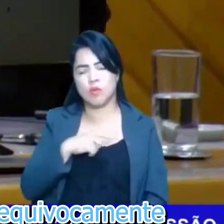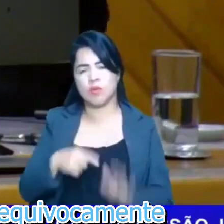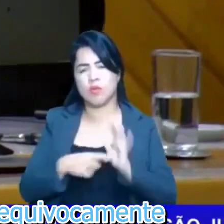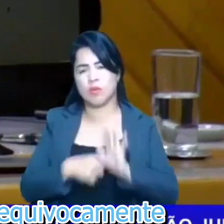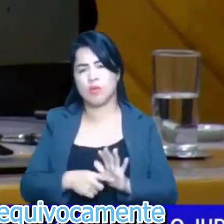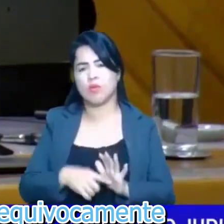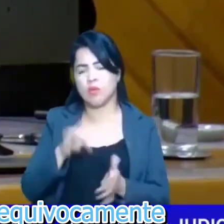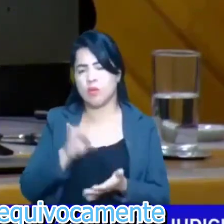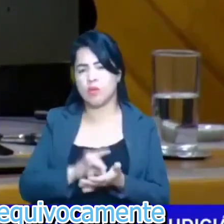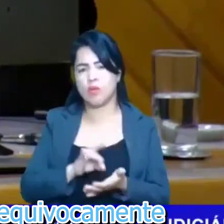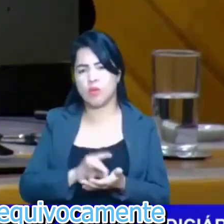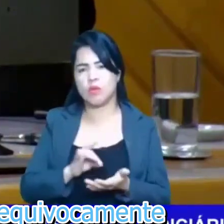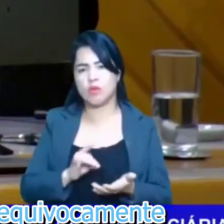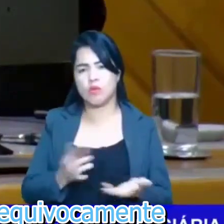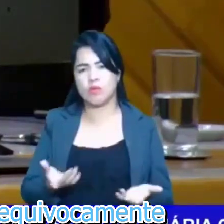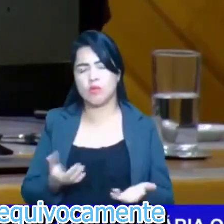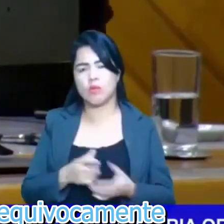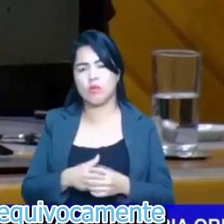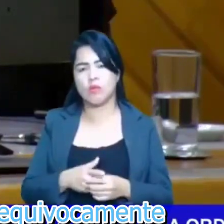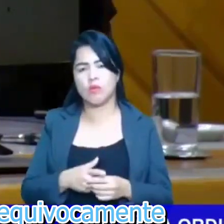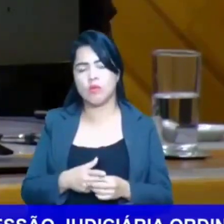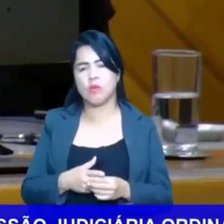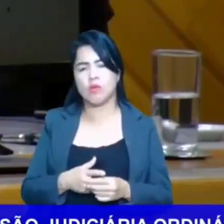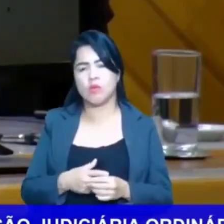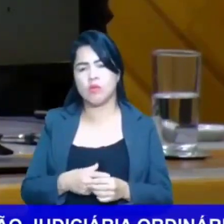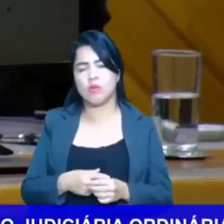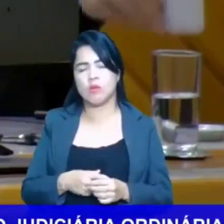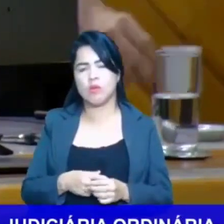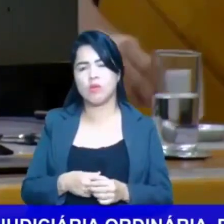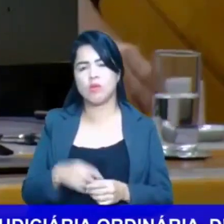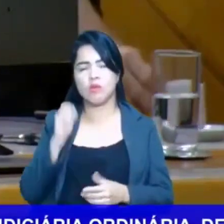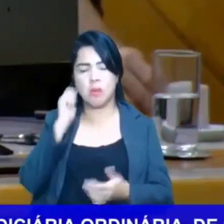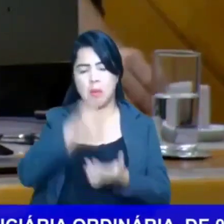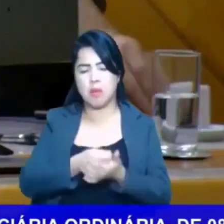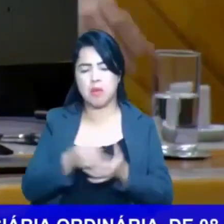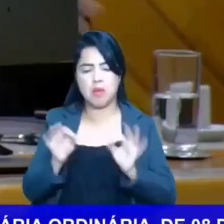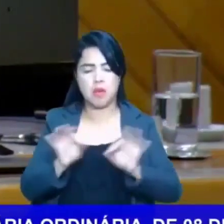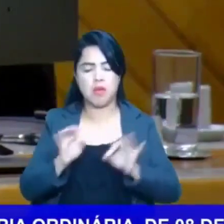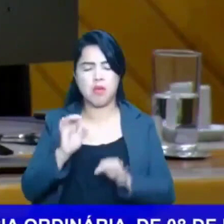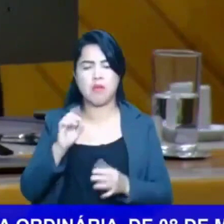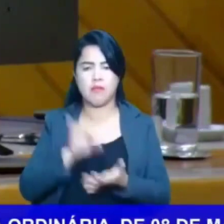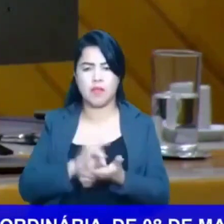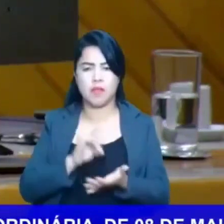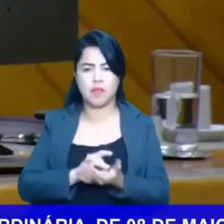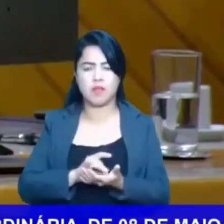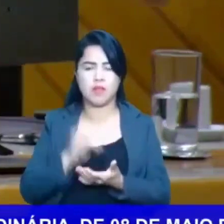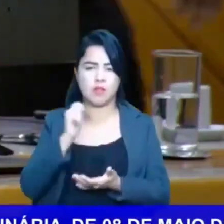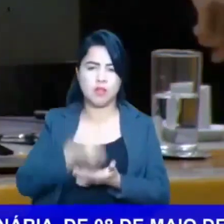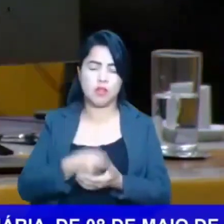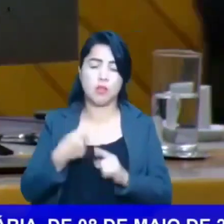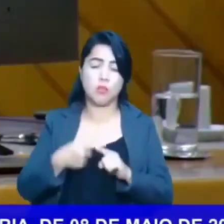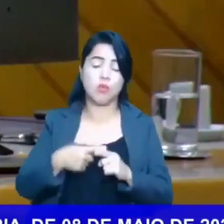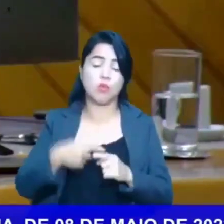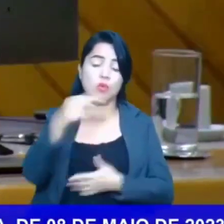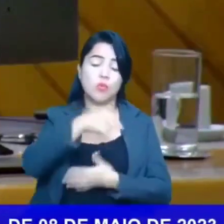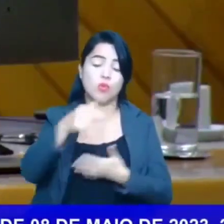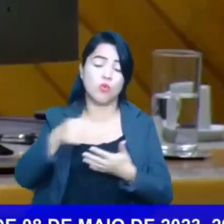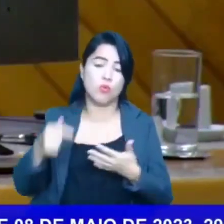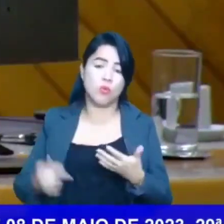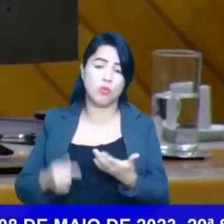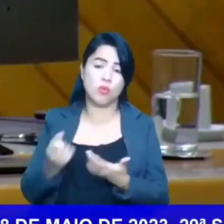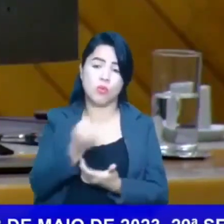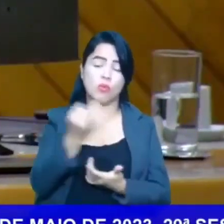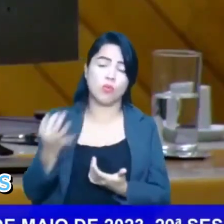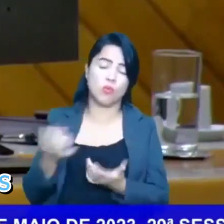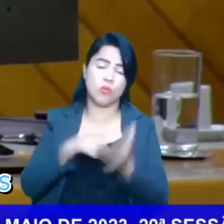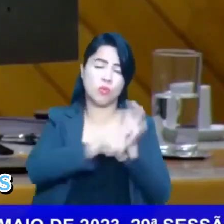revelam inequivocamente a desproporcionalidade do pagamento, já que os fatos que justificam esse expressivo valor,